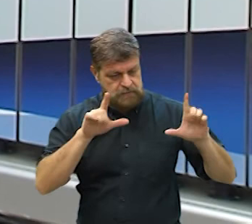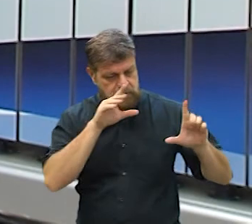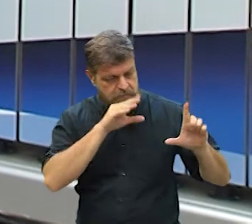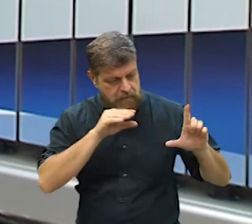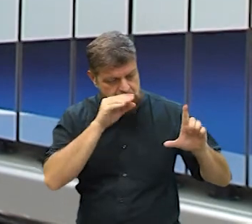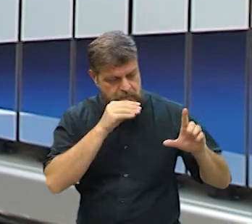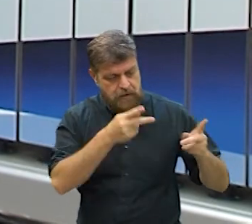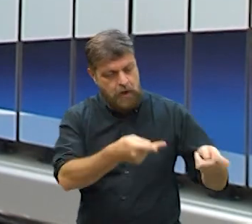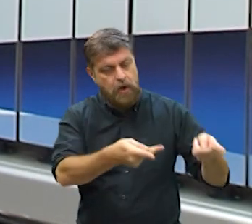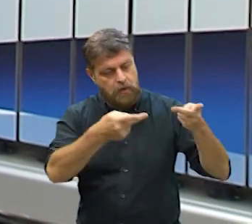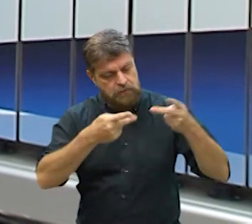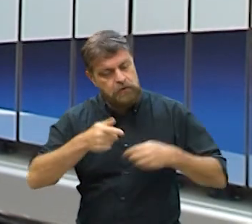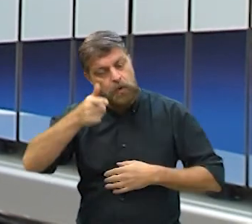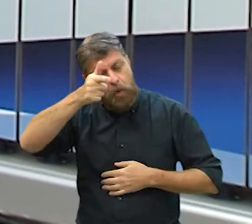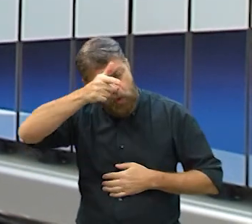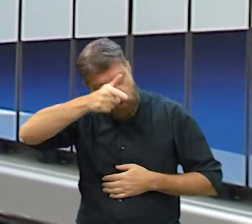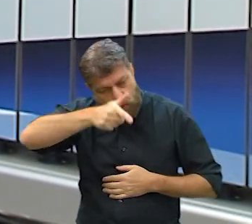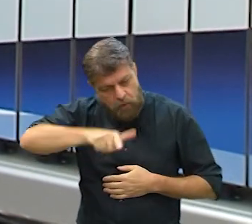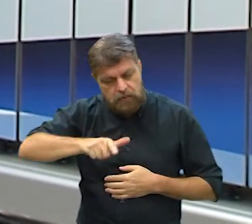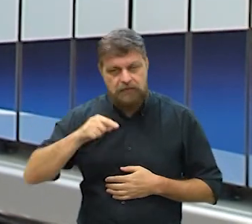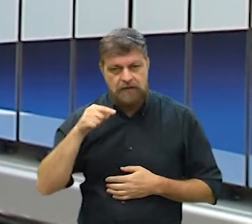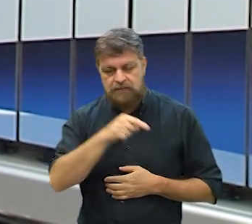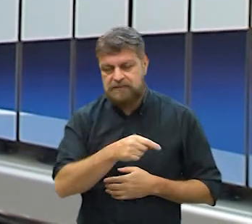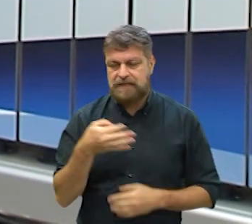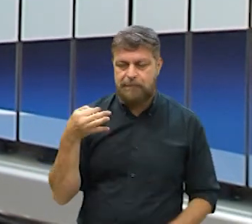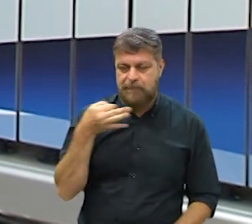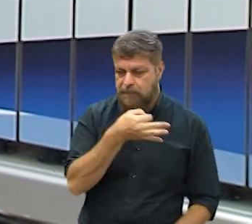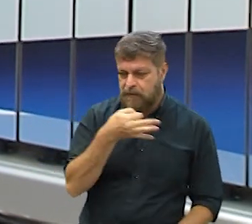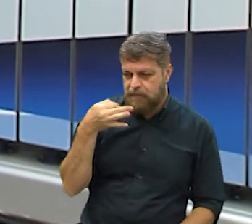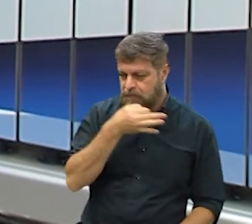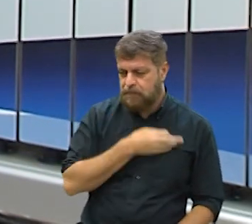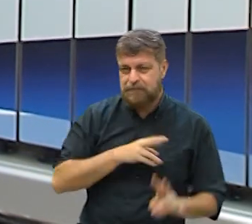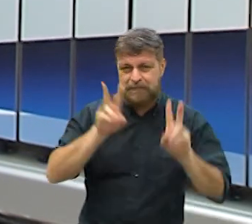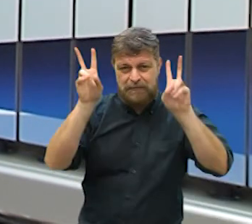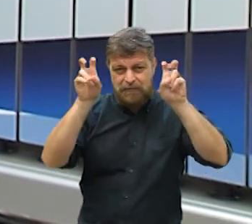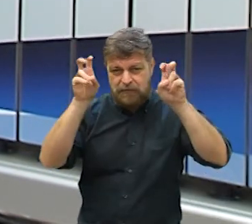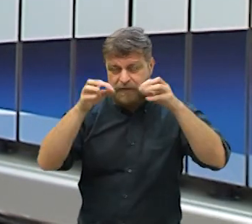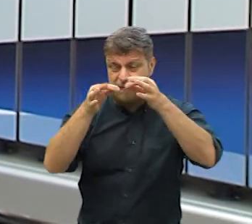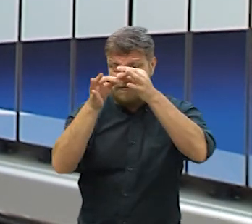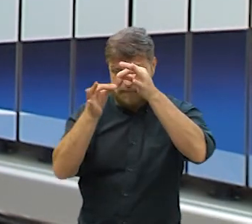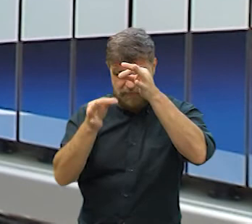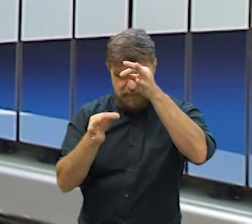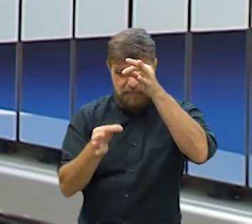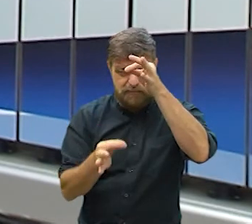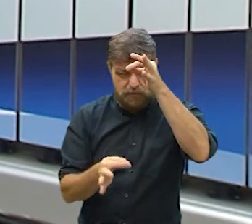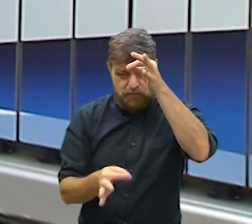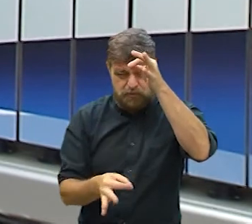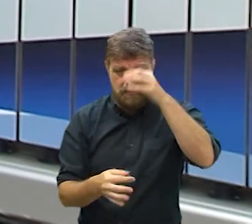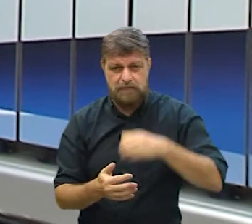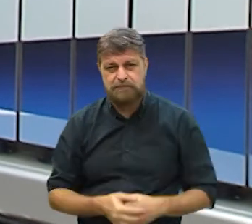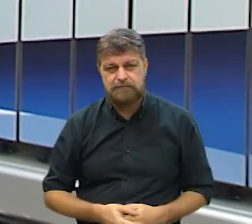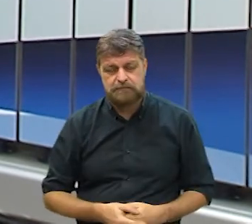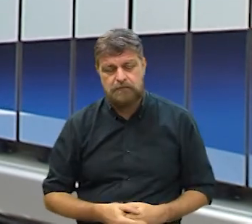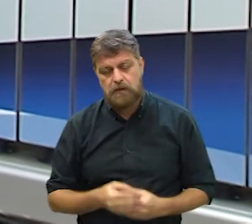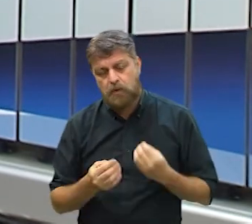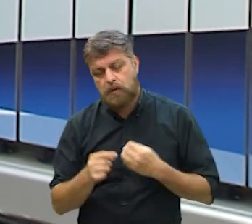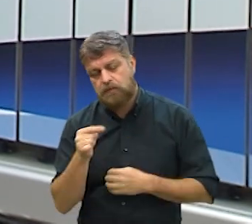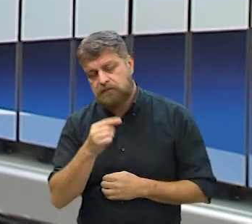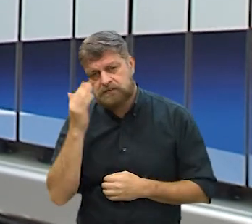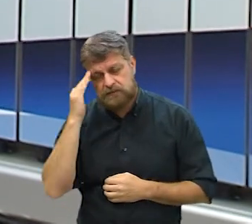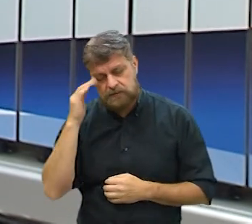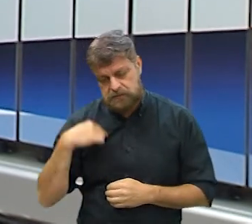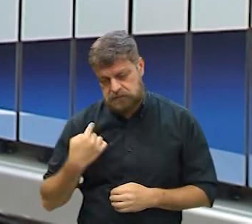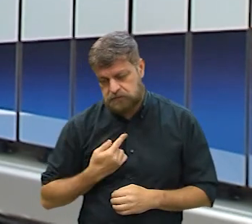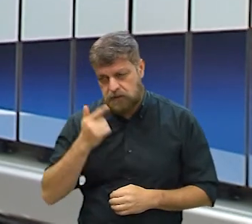tempo. Já faço o convite aqui novamente para o senhor participar, porque este é um assunto bastante extenso. E como que o senhor entende que a